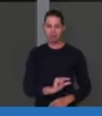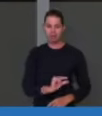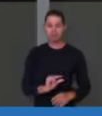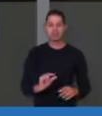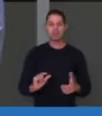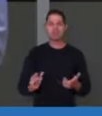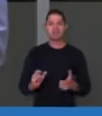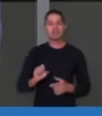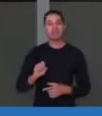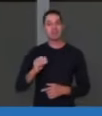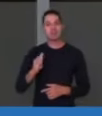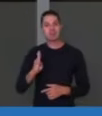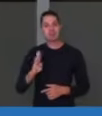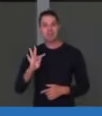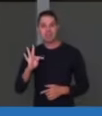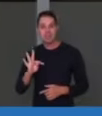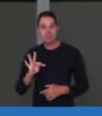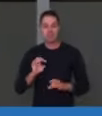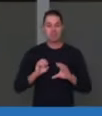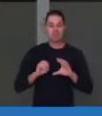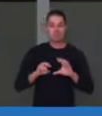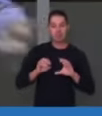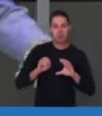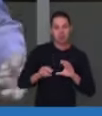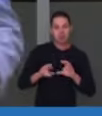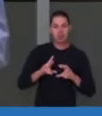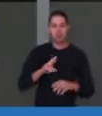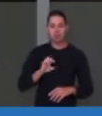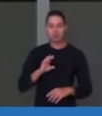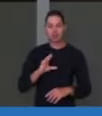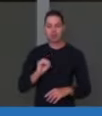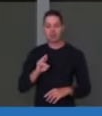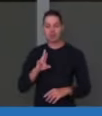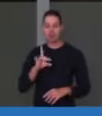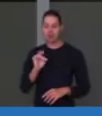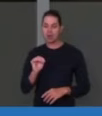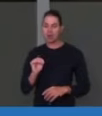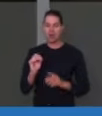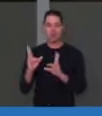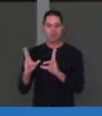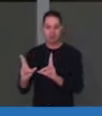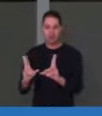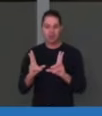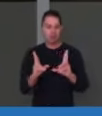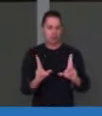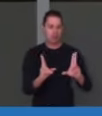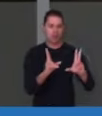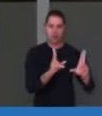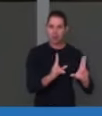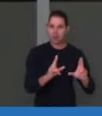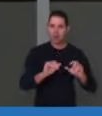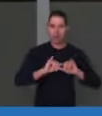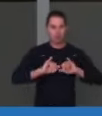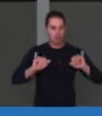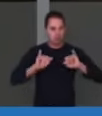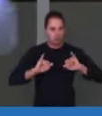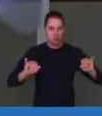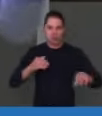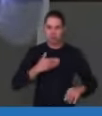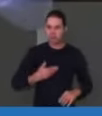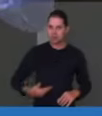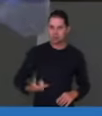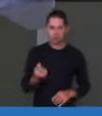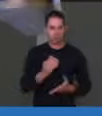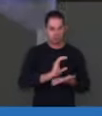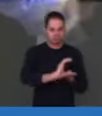a Record e a Globo recebiam o mesmo valor em relação à publicidade do governo.